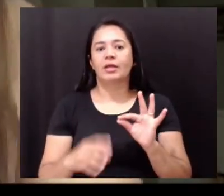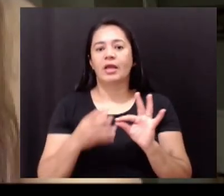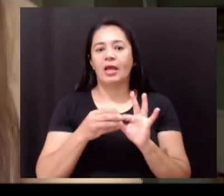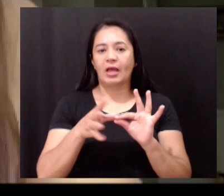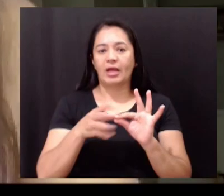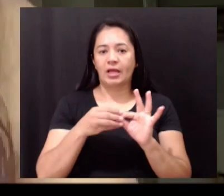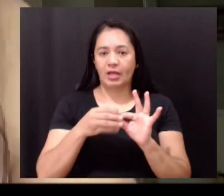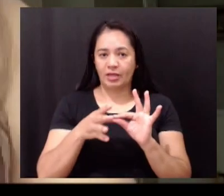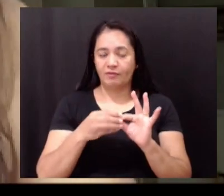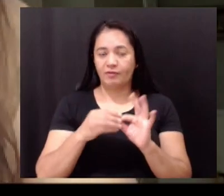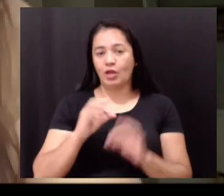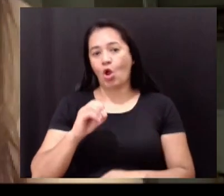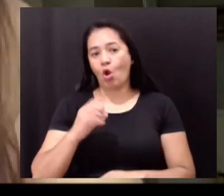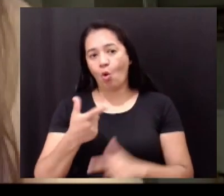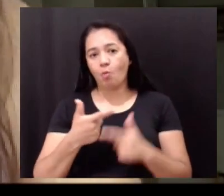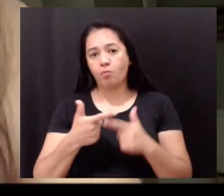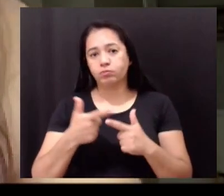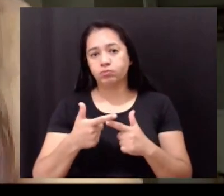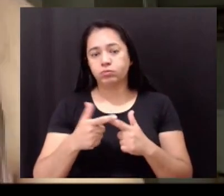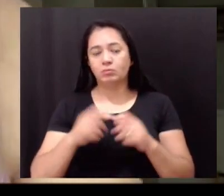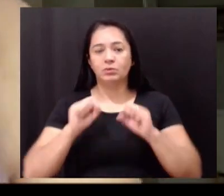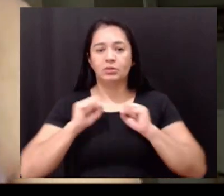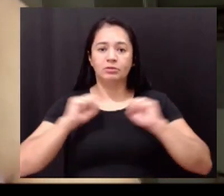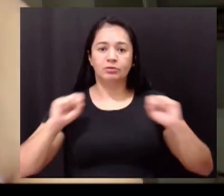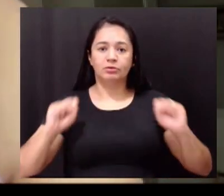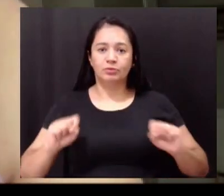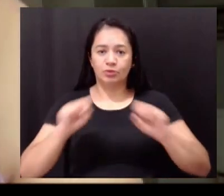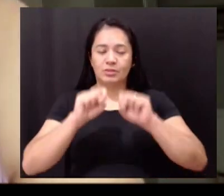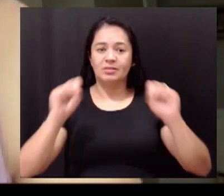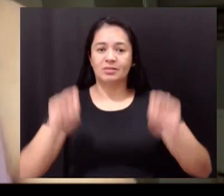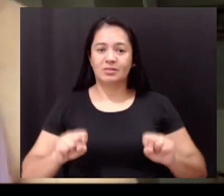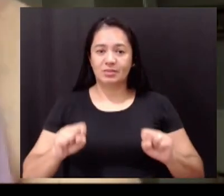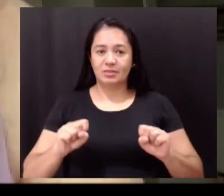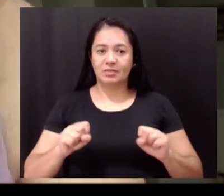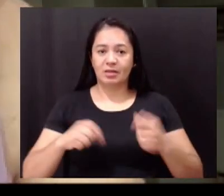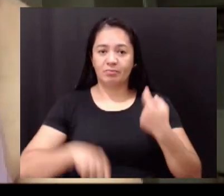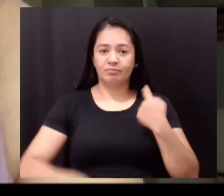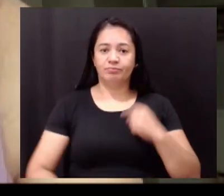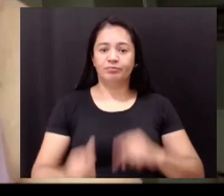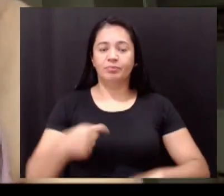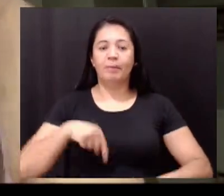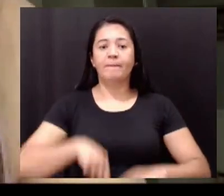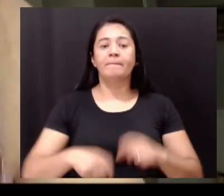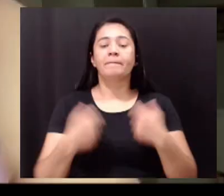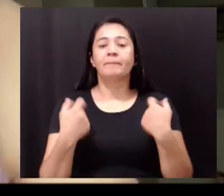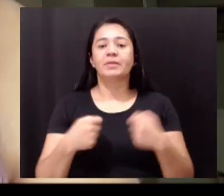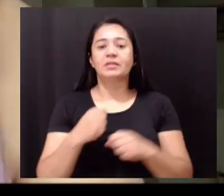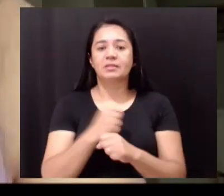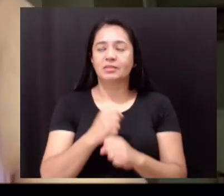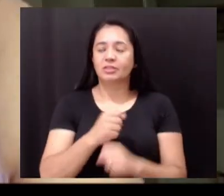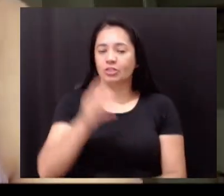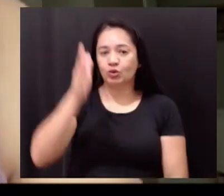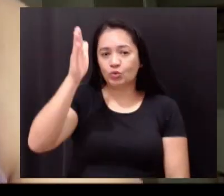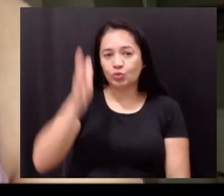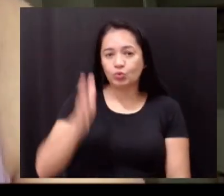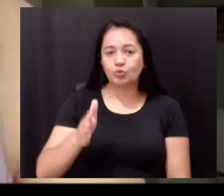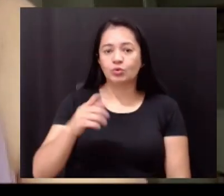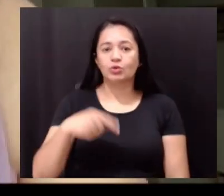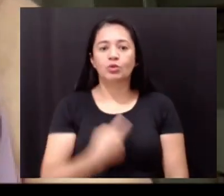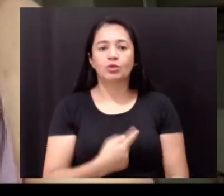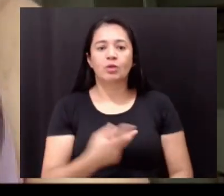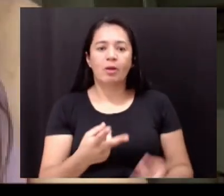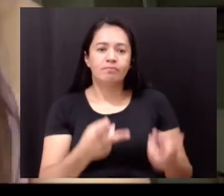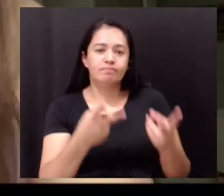havia comentado, esse exame ele deve ser feito anualmente, para que a gente identifique